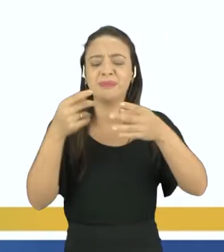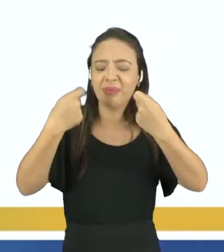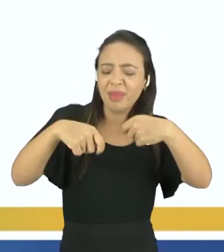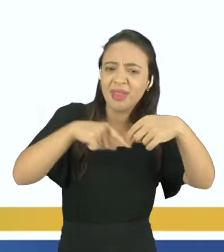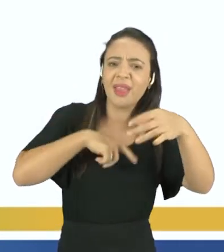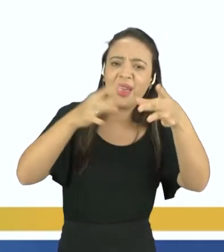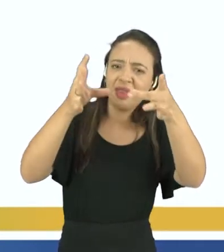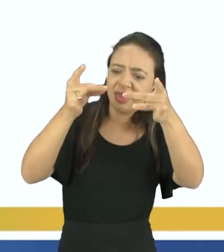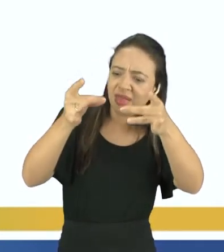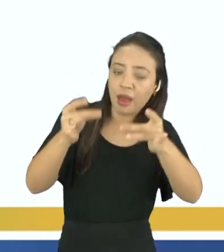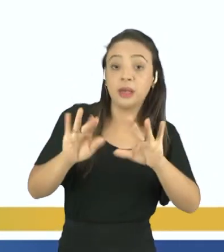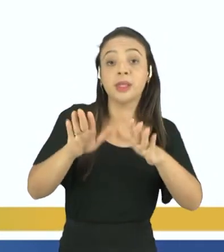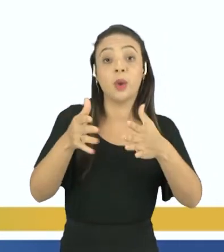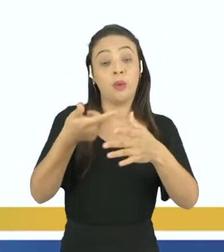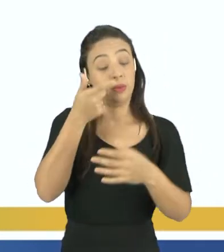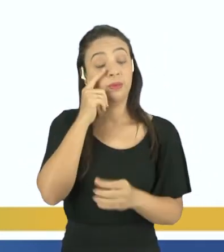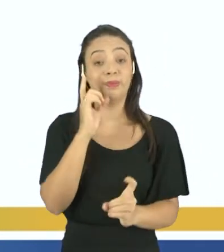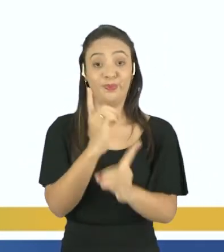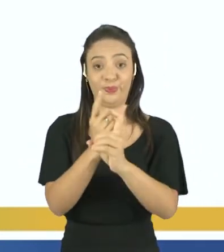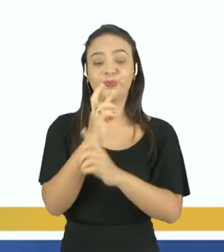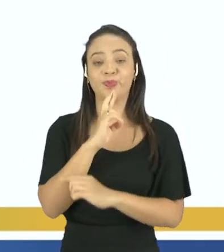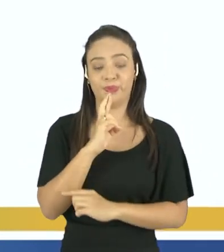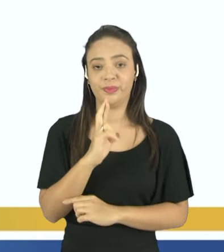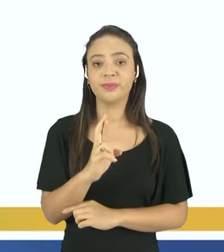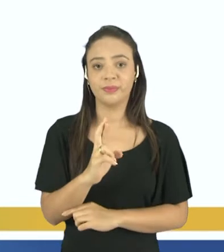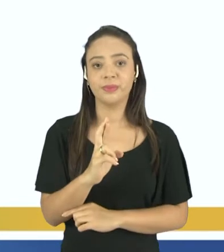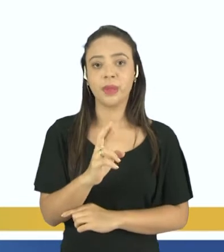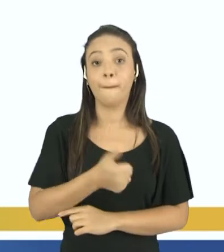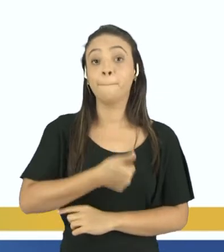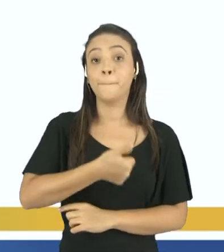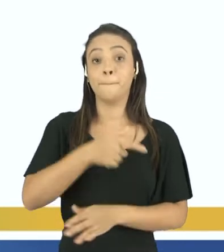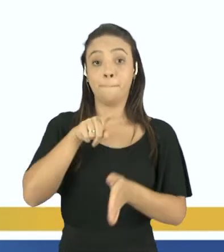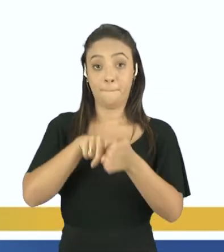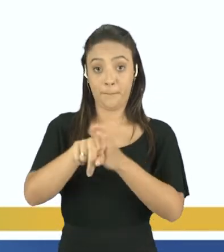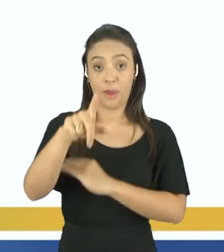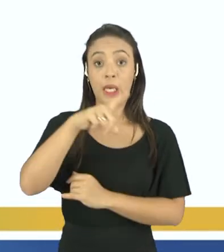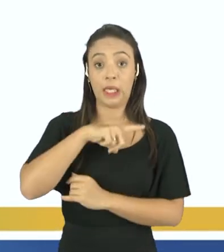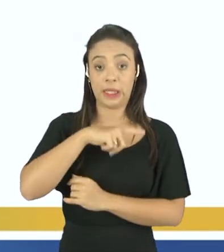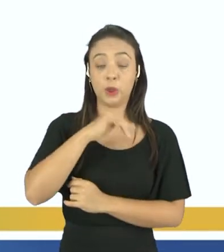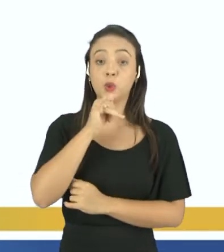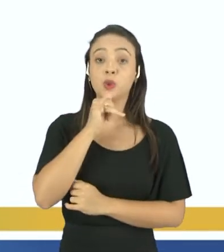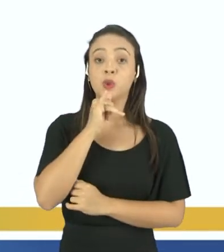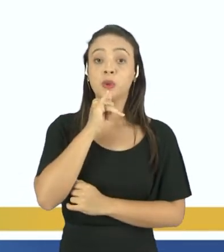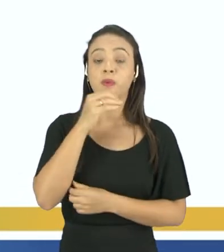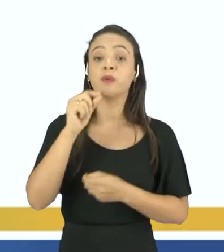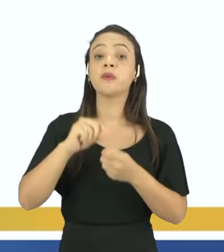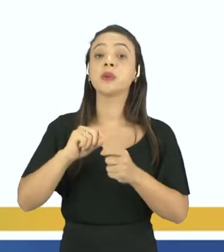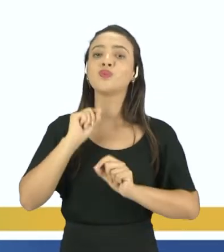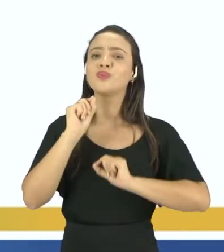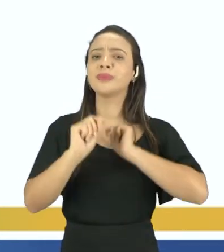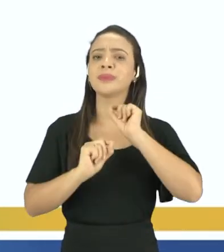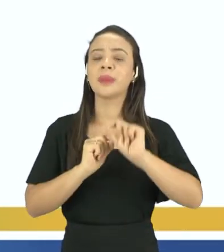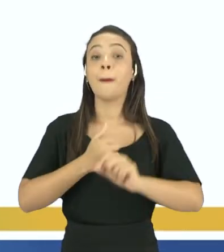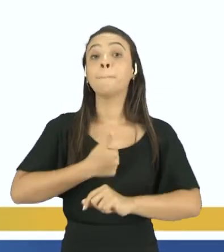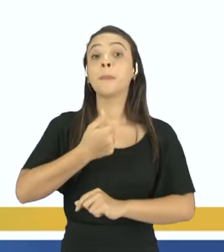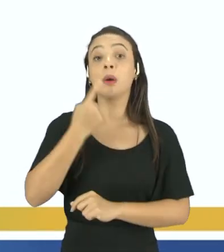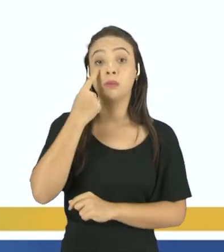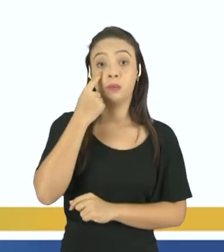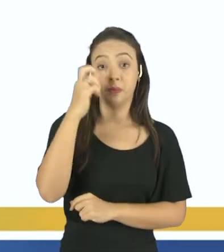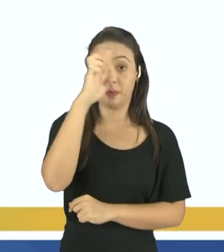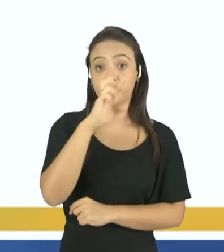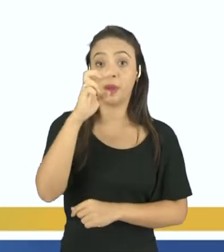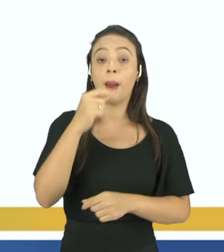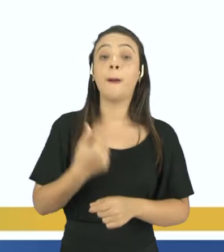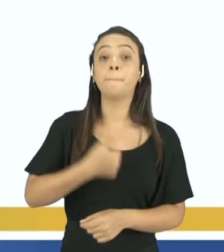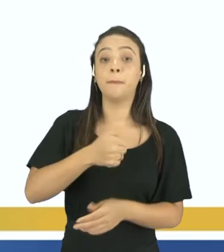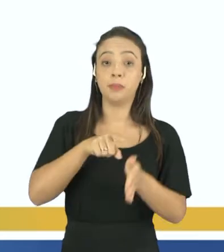delicada então para encontrar esse resultado né da primeira pergunta que aparece no nosso exemplo nós vamos fazer o seguinte Primeiro vamos observar